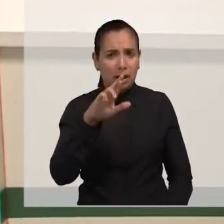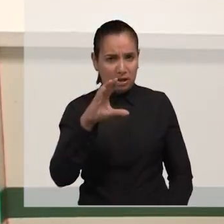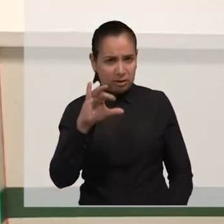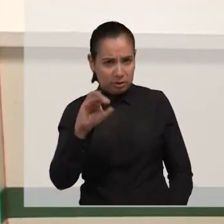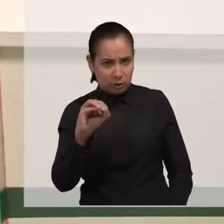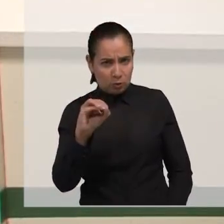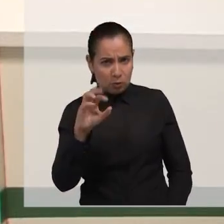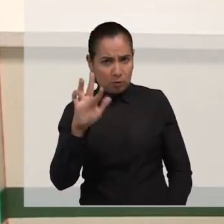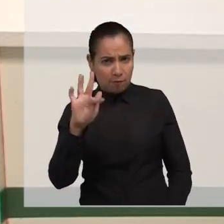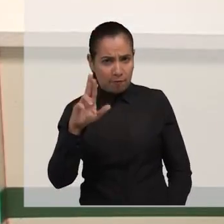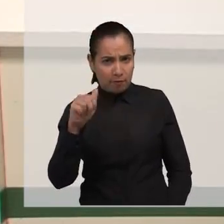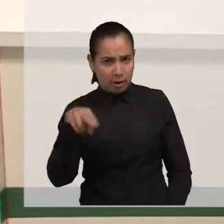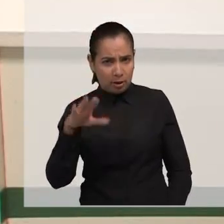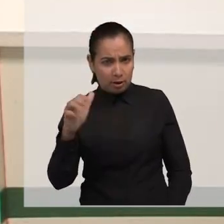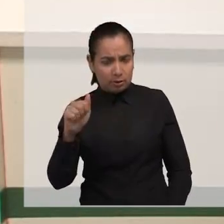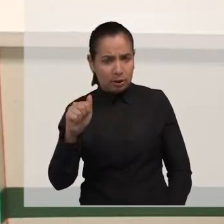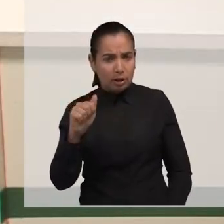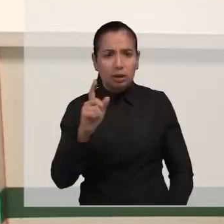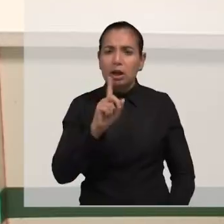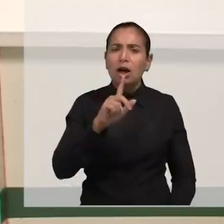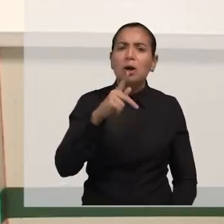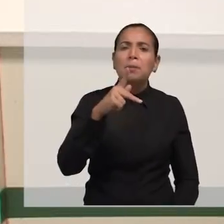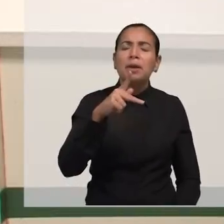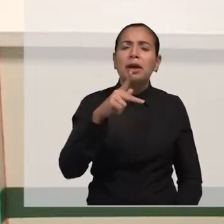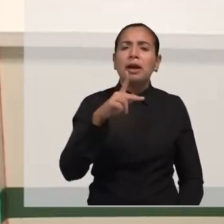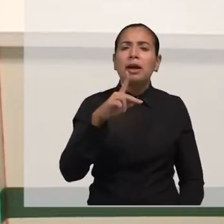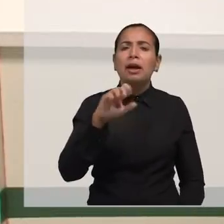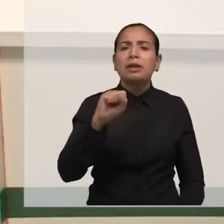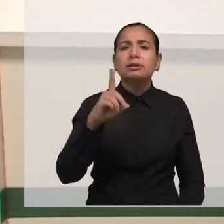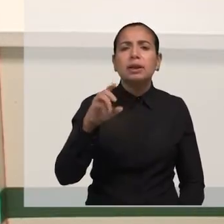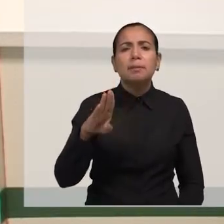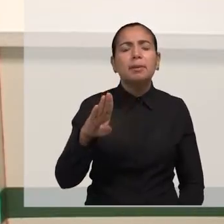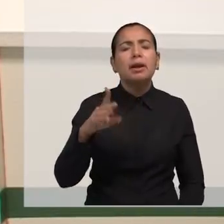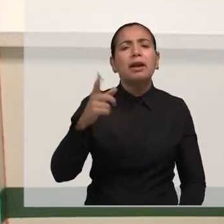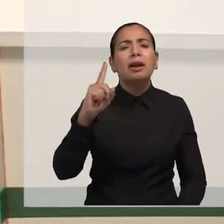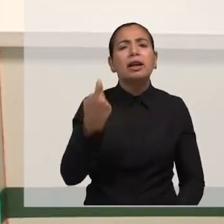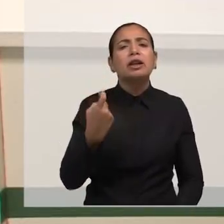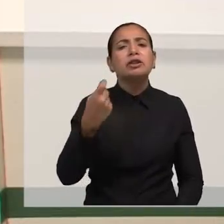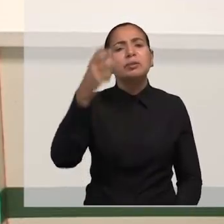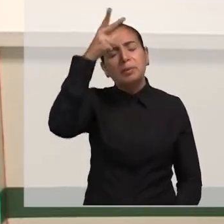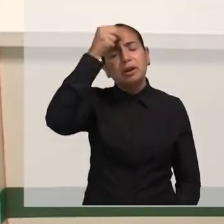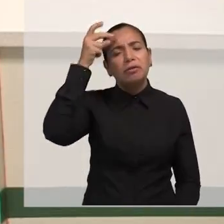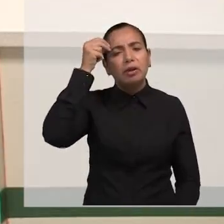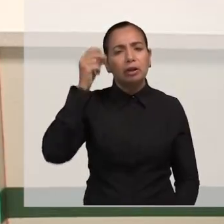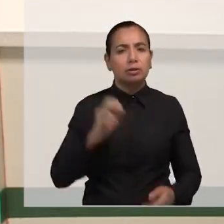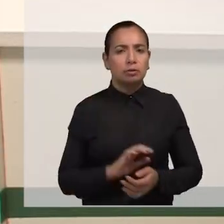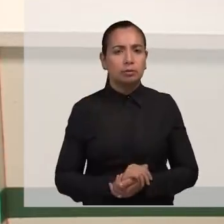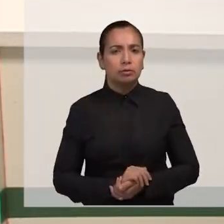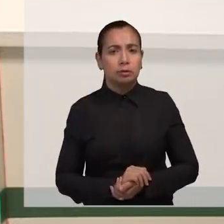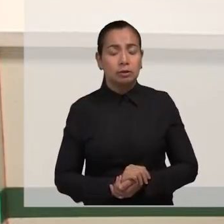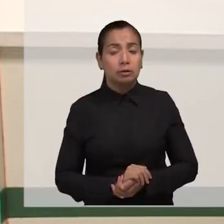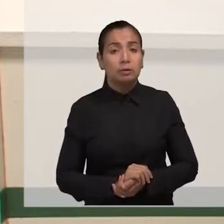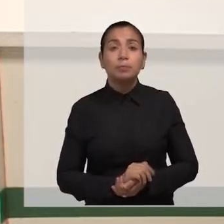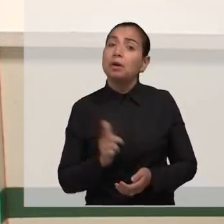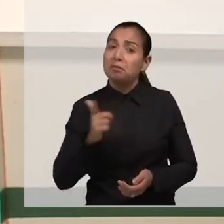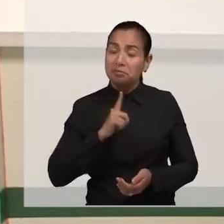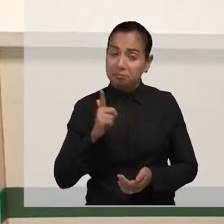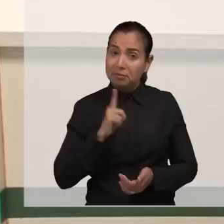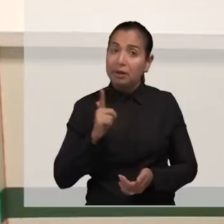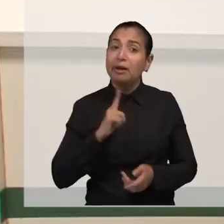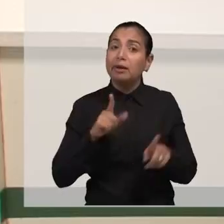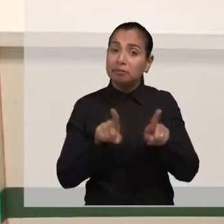Não, o Márcio França, do PSDB. O menino, o ex-prefeito. O ex-prefeito. Pois é. Tá